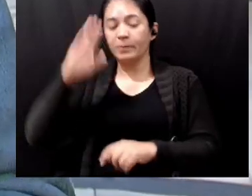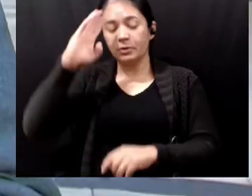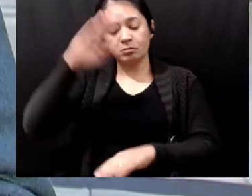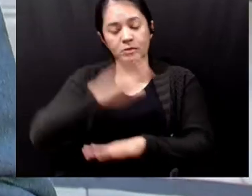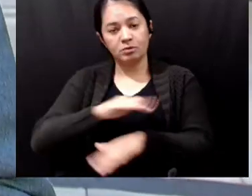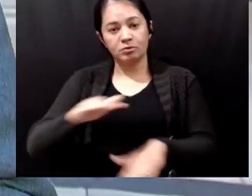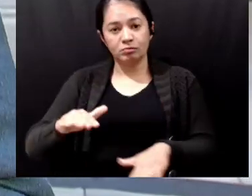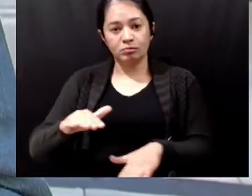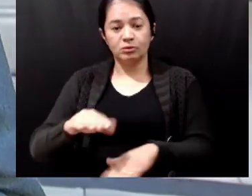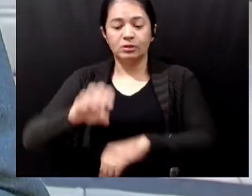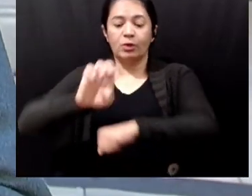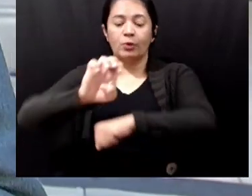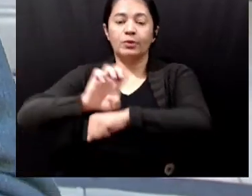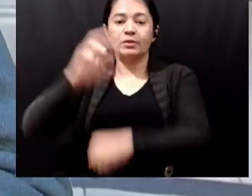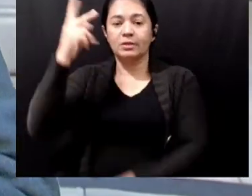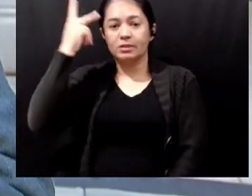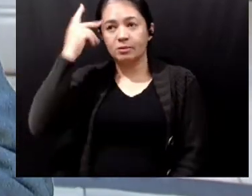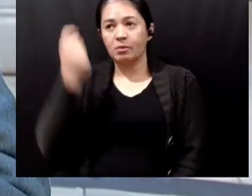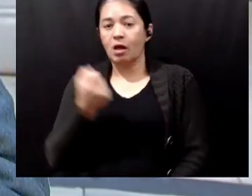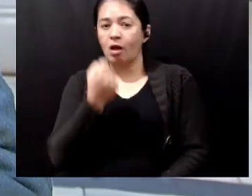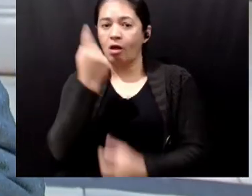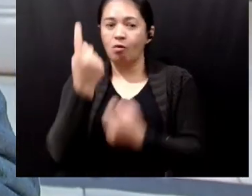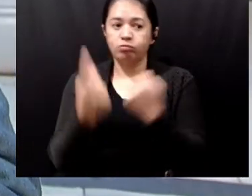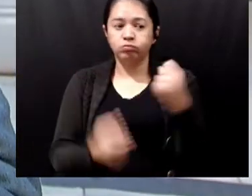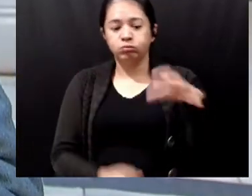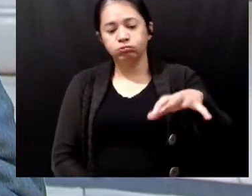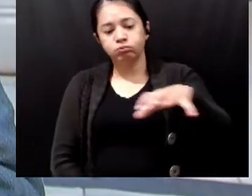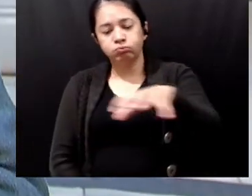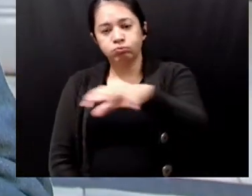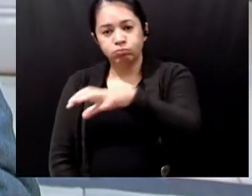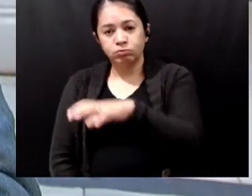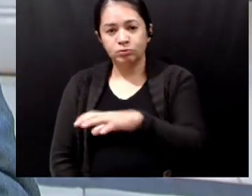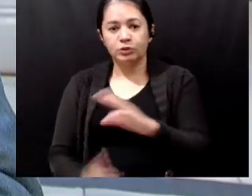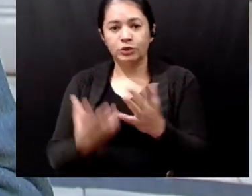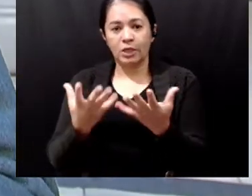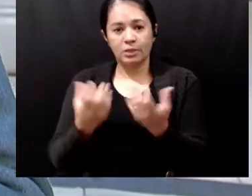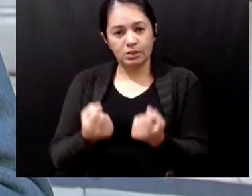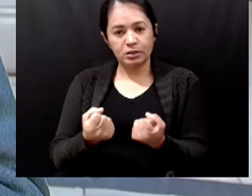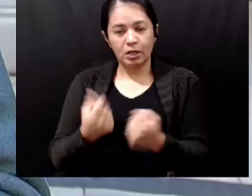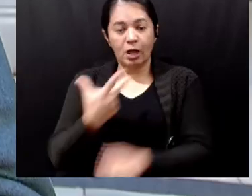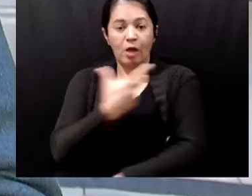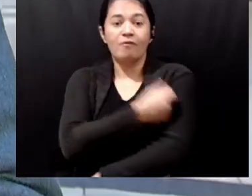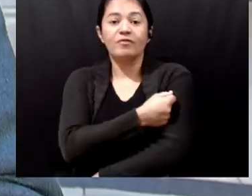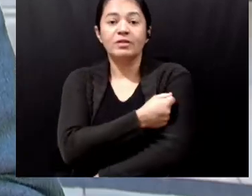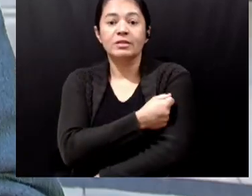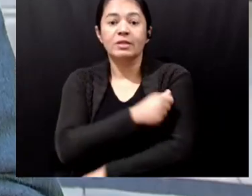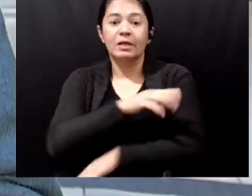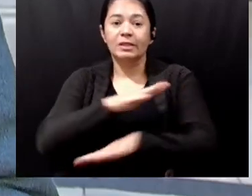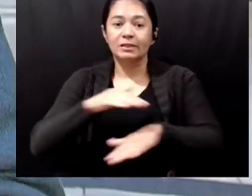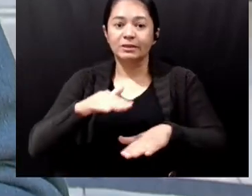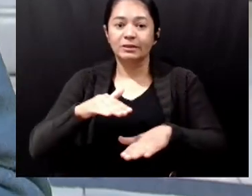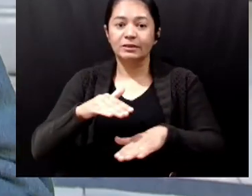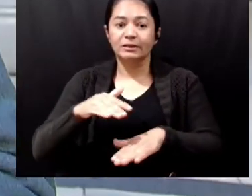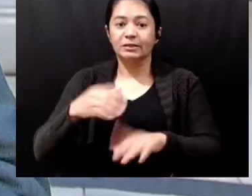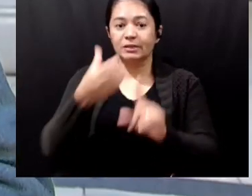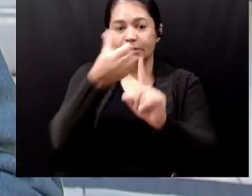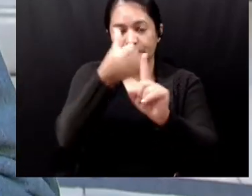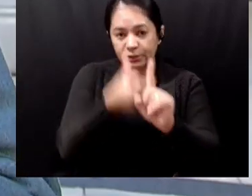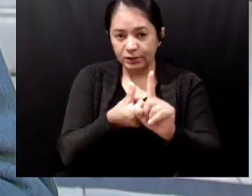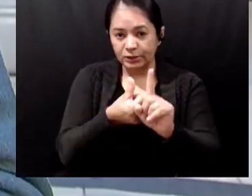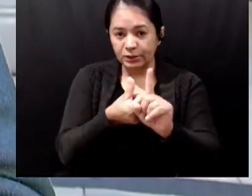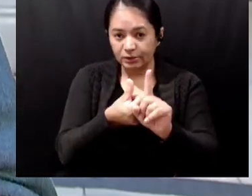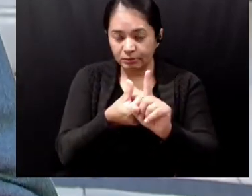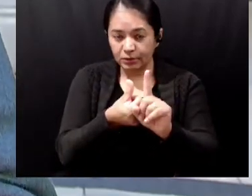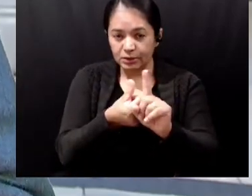Paulo, algumas regiões do estado de São Paulo, elas adotaram a vacinação para crianças aos 6 meses de idade, que a gente chama